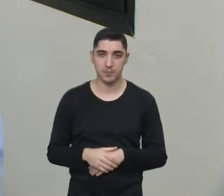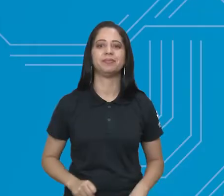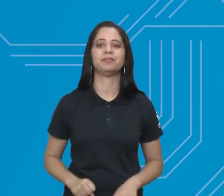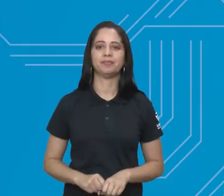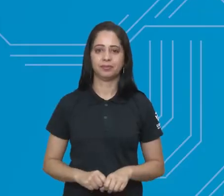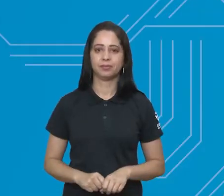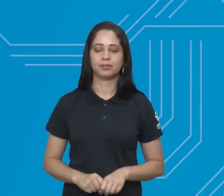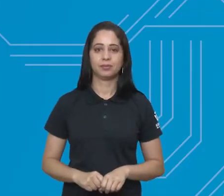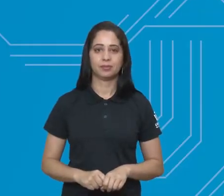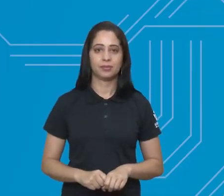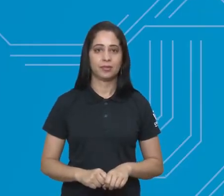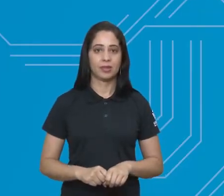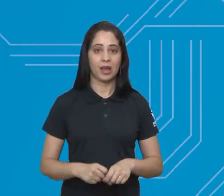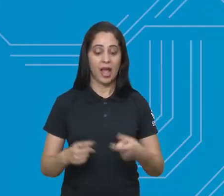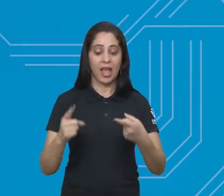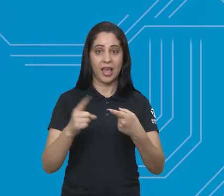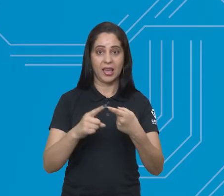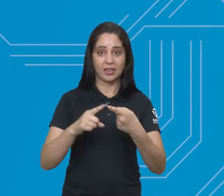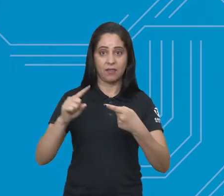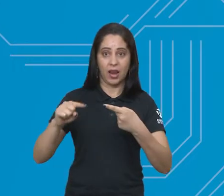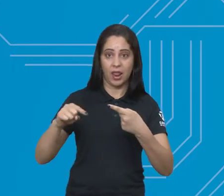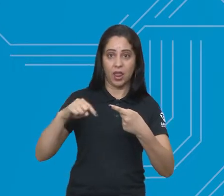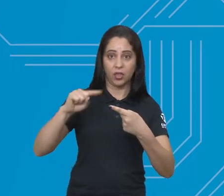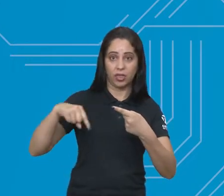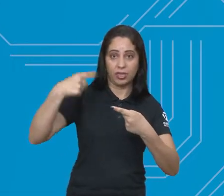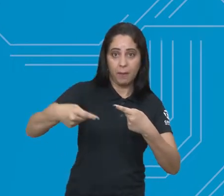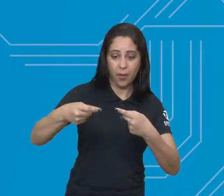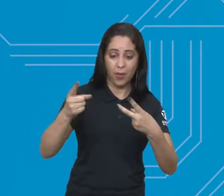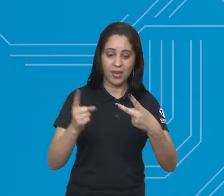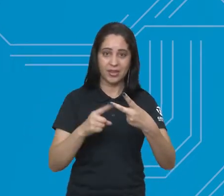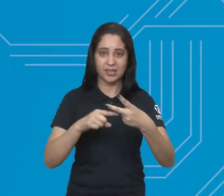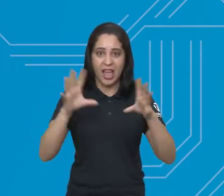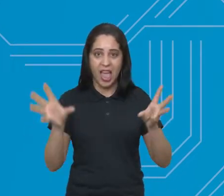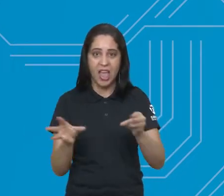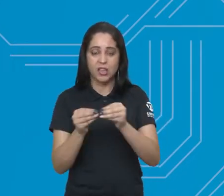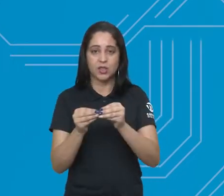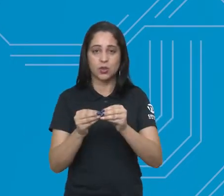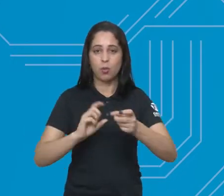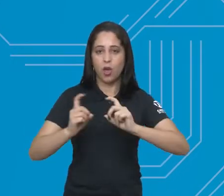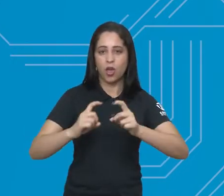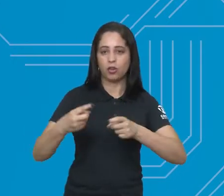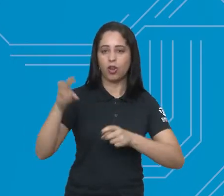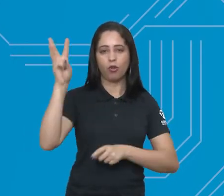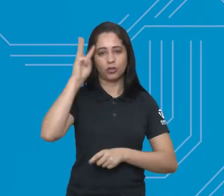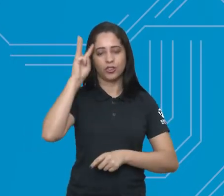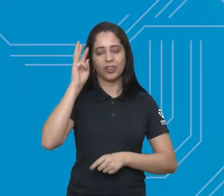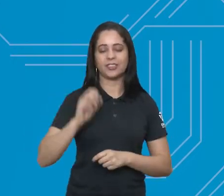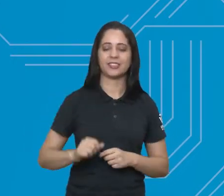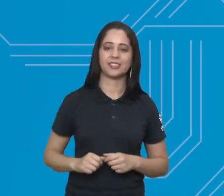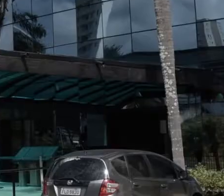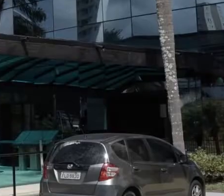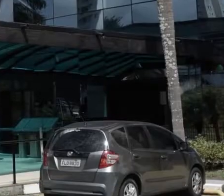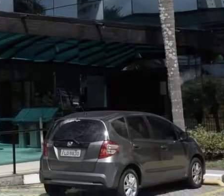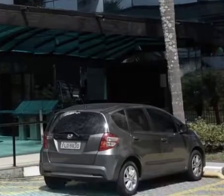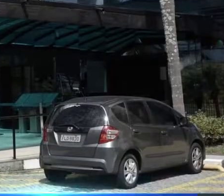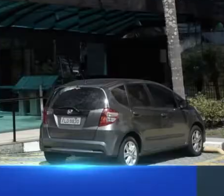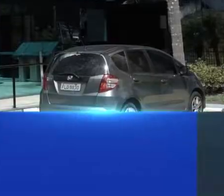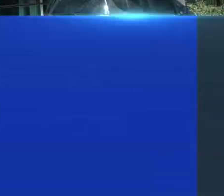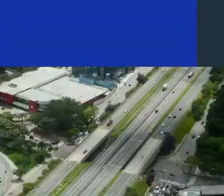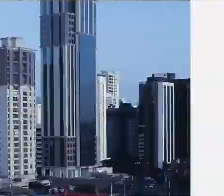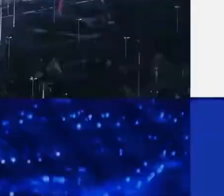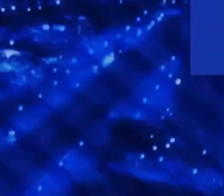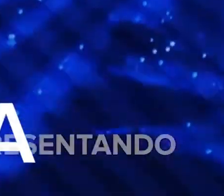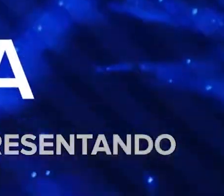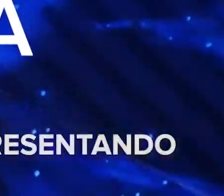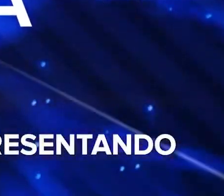Prefeitura. Nós vamos para um breve intervalo, mas no próximo bloco veja o resumo da sessão de terça-feira e muito mais.